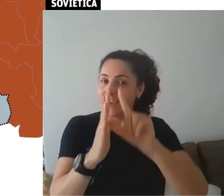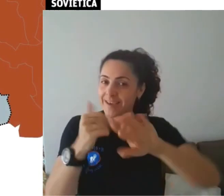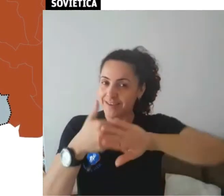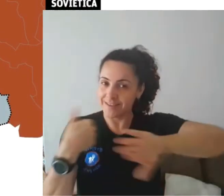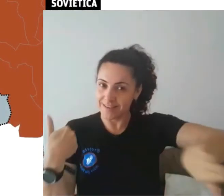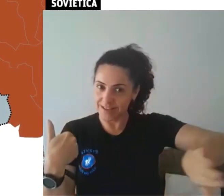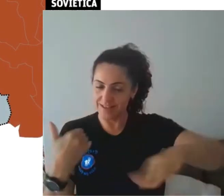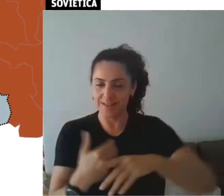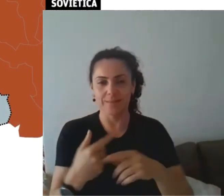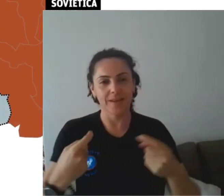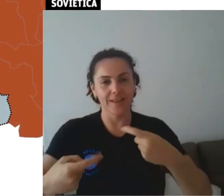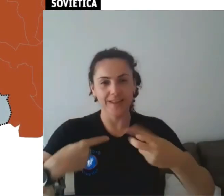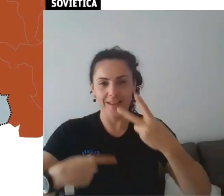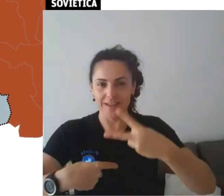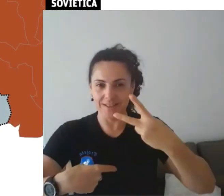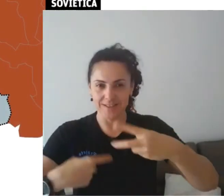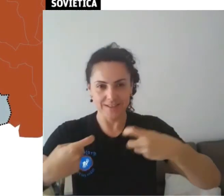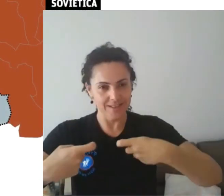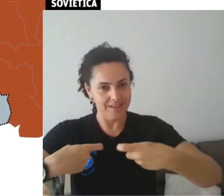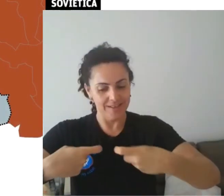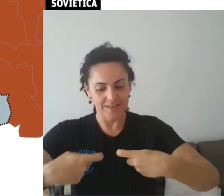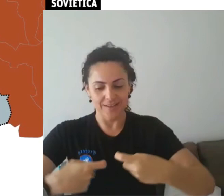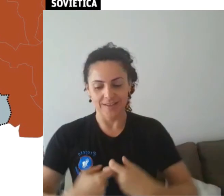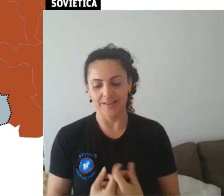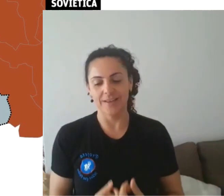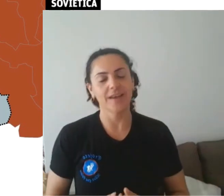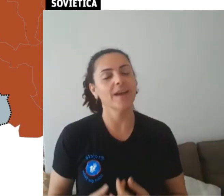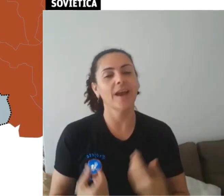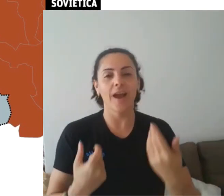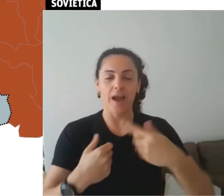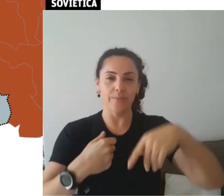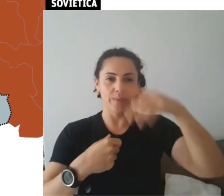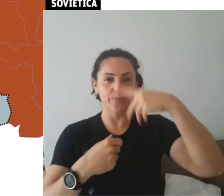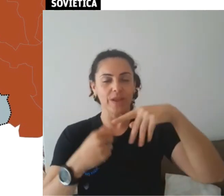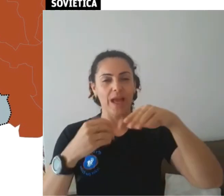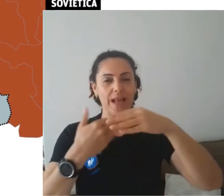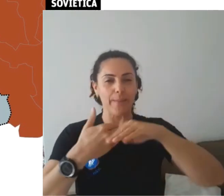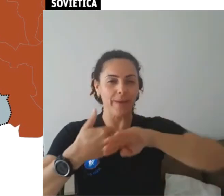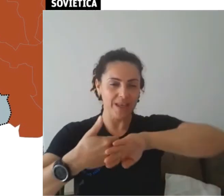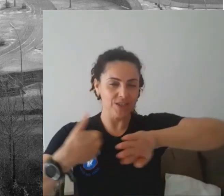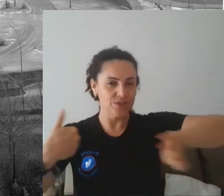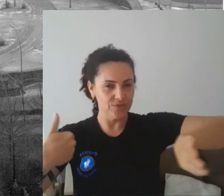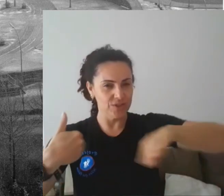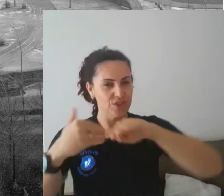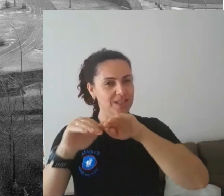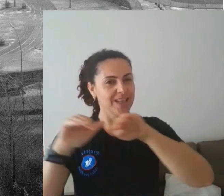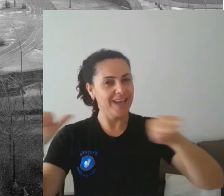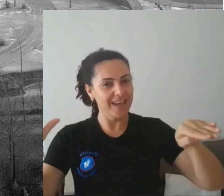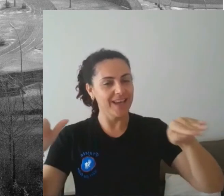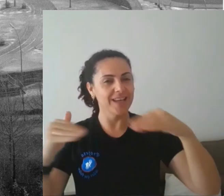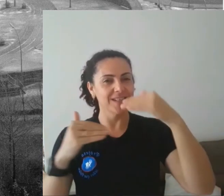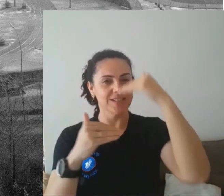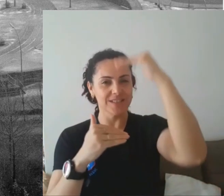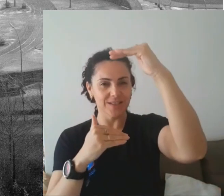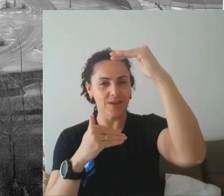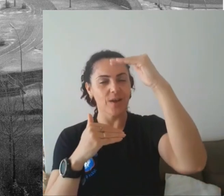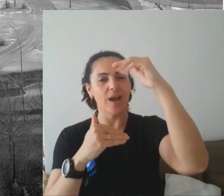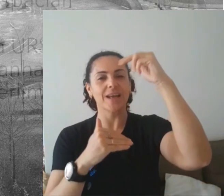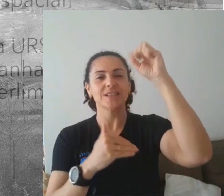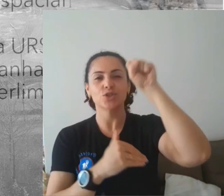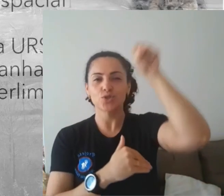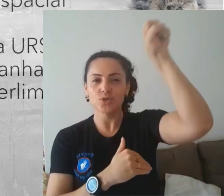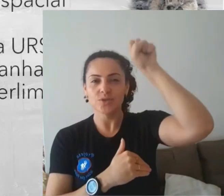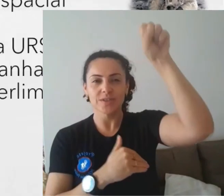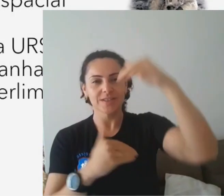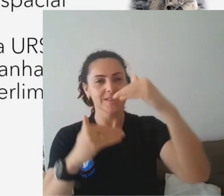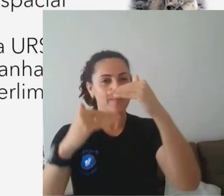do país era socialista e a oeste do país era capitalista, e dividido então pelo Muro de Berlim, pelo muro que passava pela